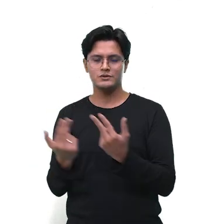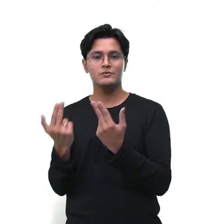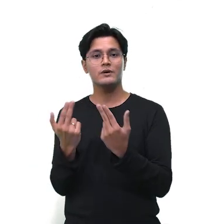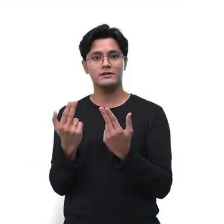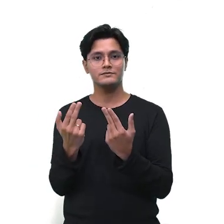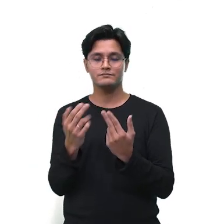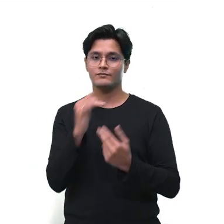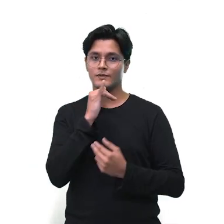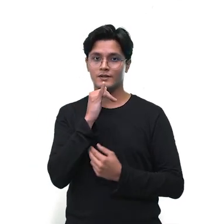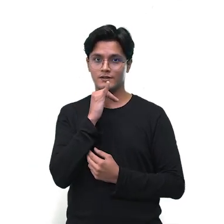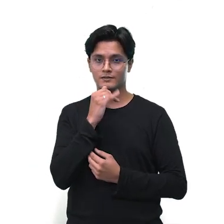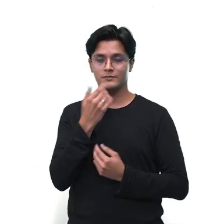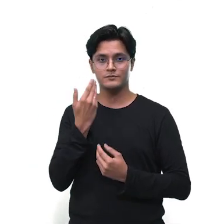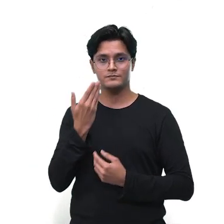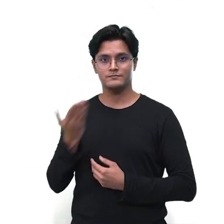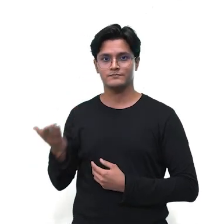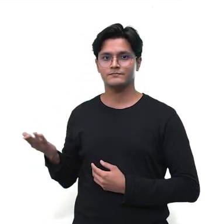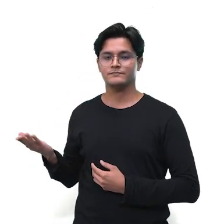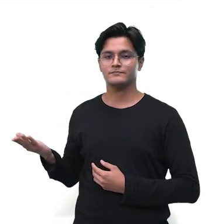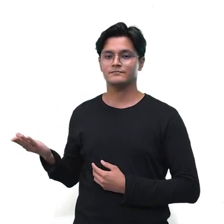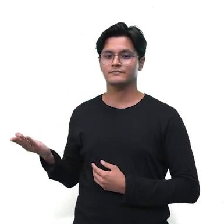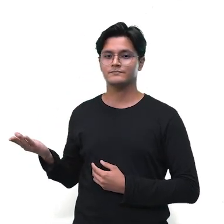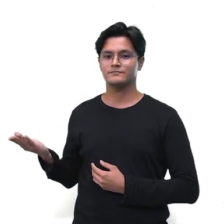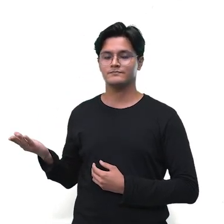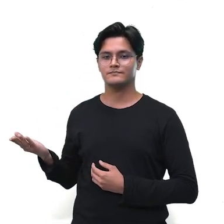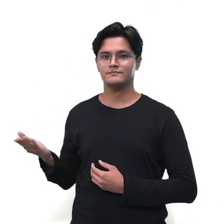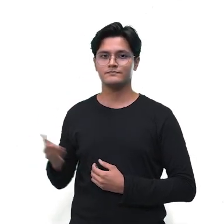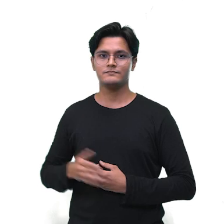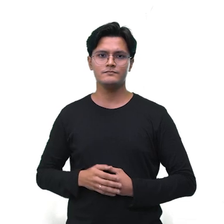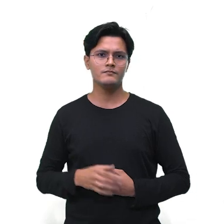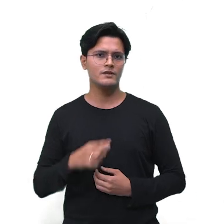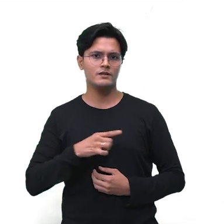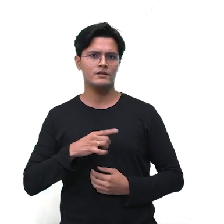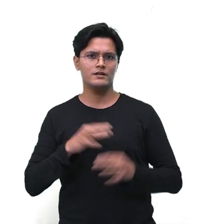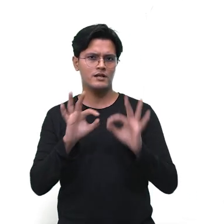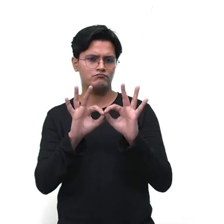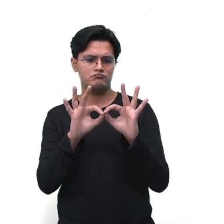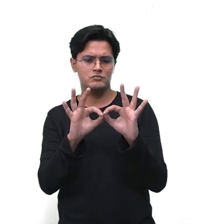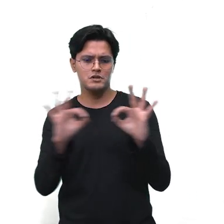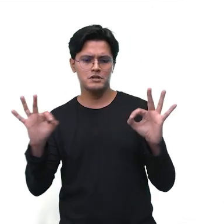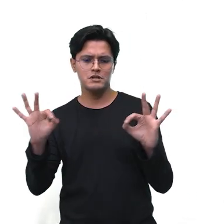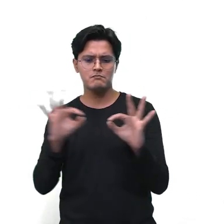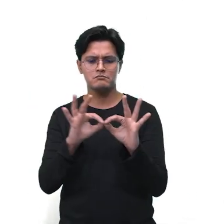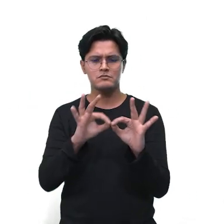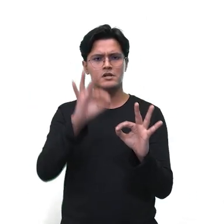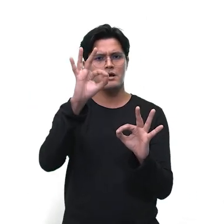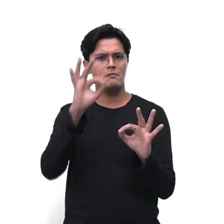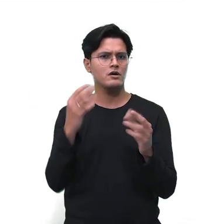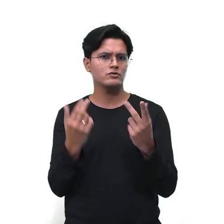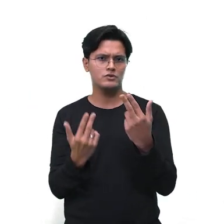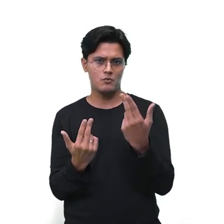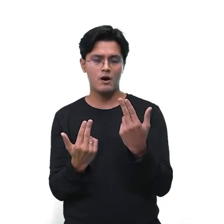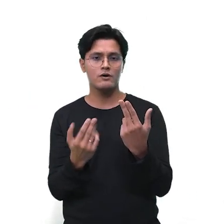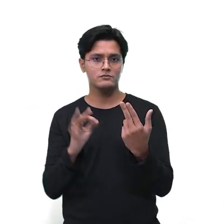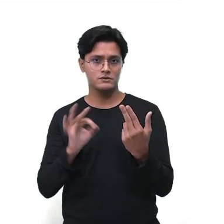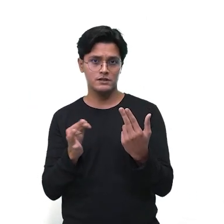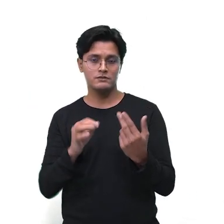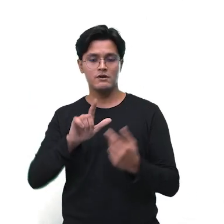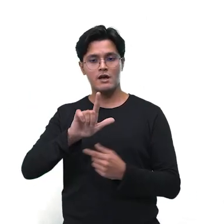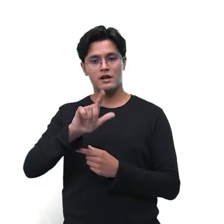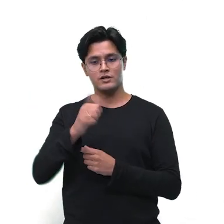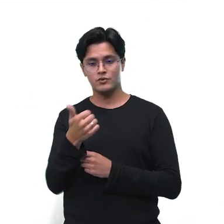L2, e eles têm o mesmo tamanho, a mesma dimensão, então eu posso dizer que L1 é igual a